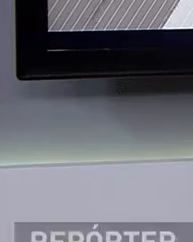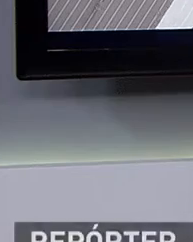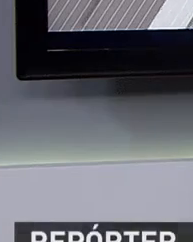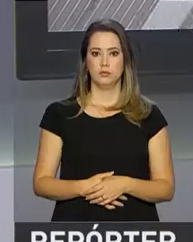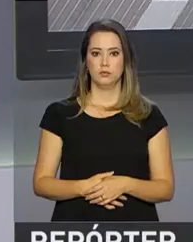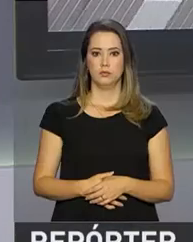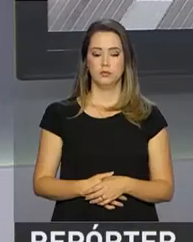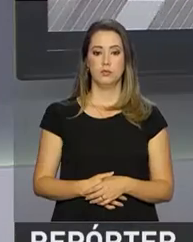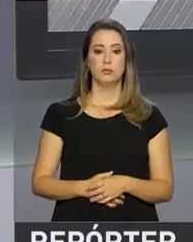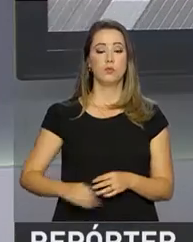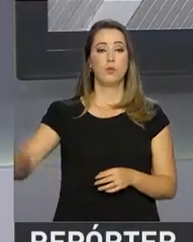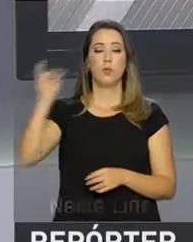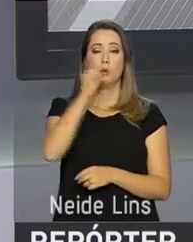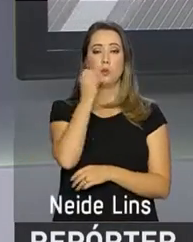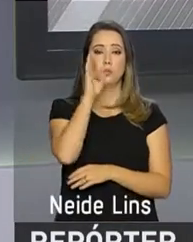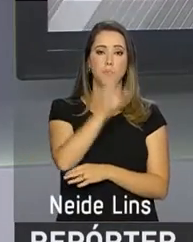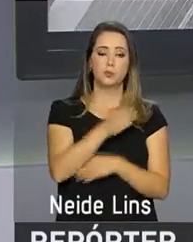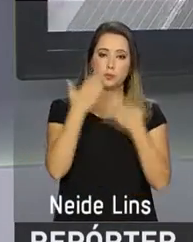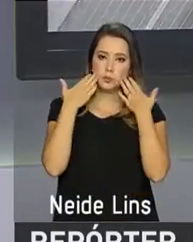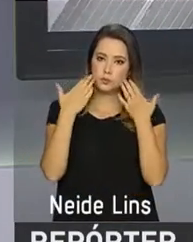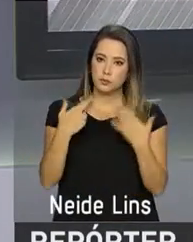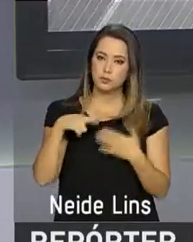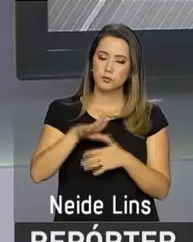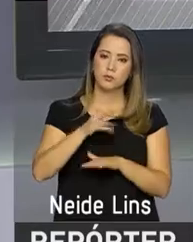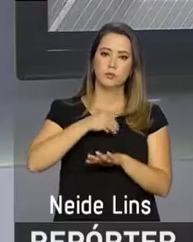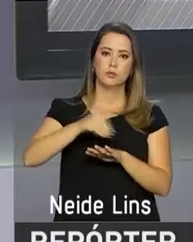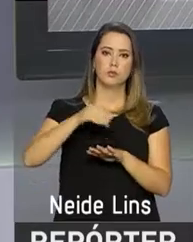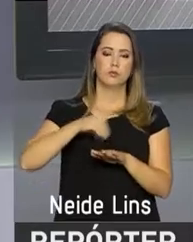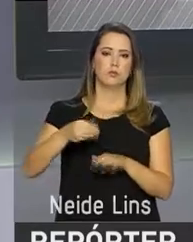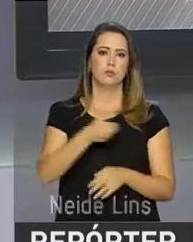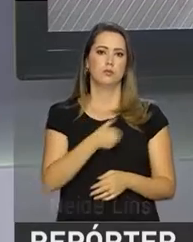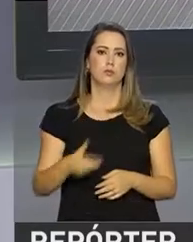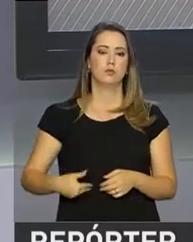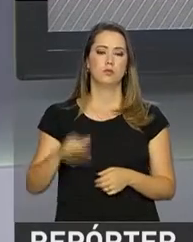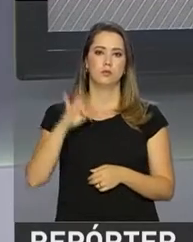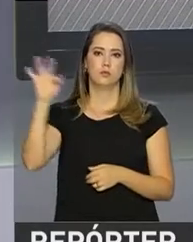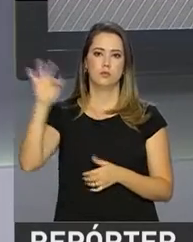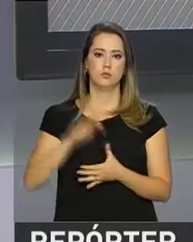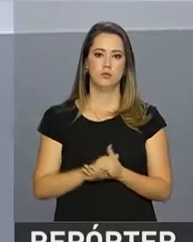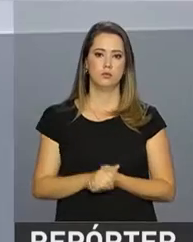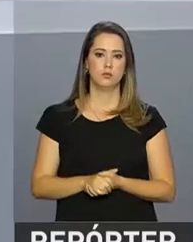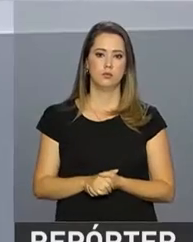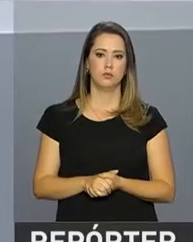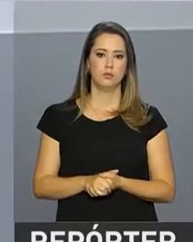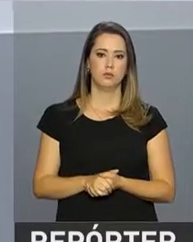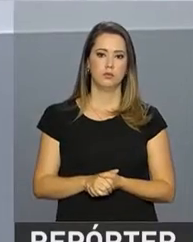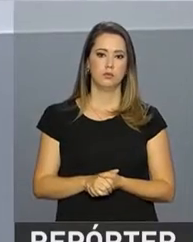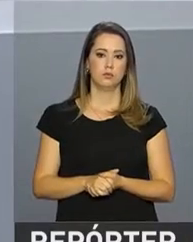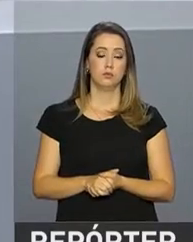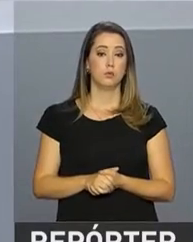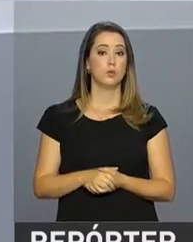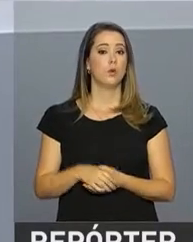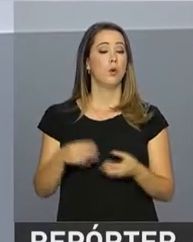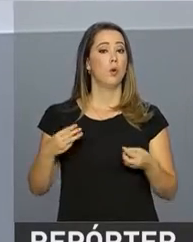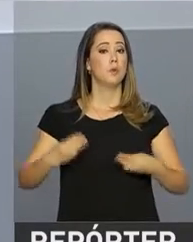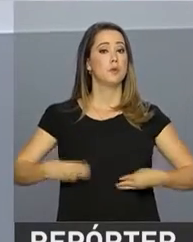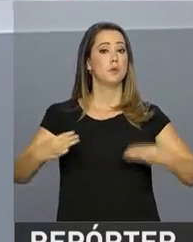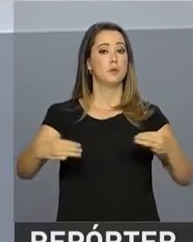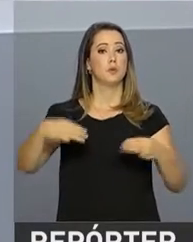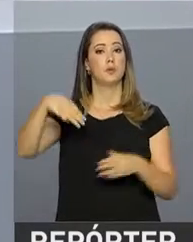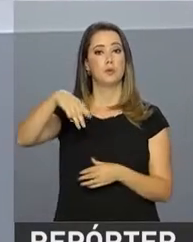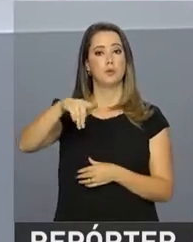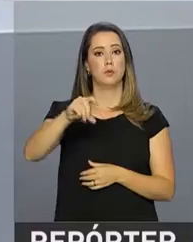olá boa tarde no ar o repórter nbr com as notícias do governo federal o ministério do desenvolvimento